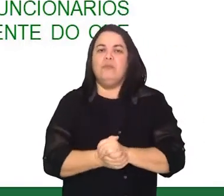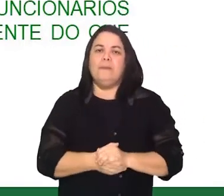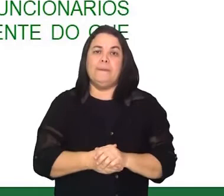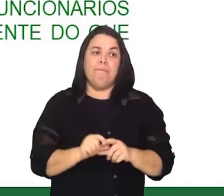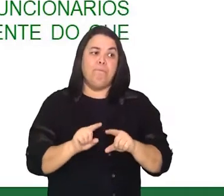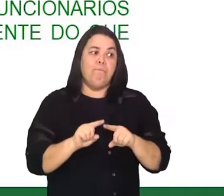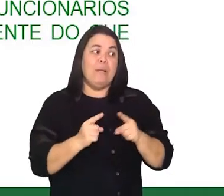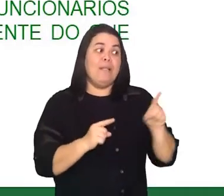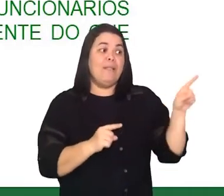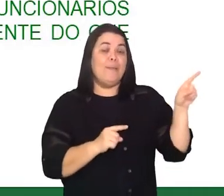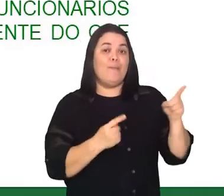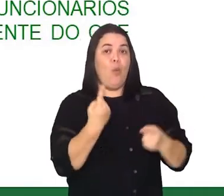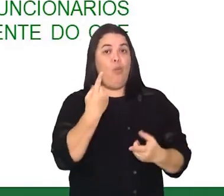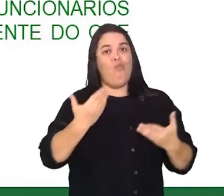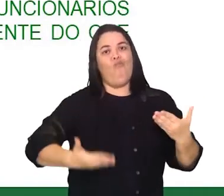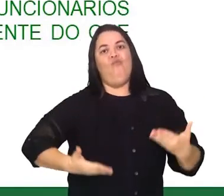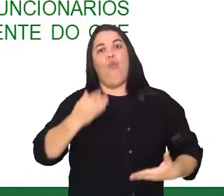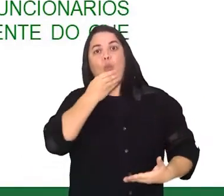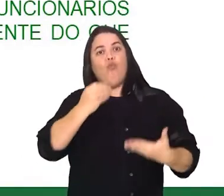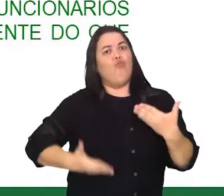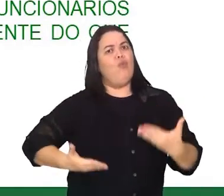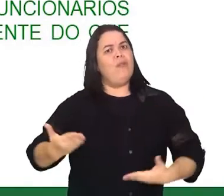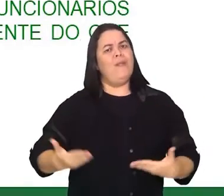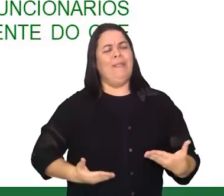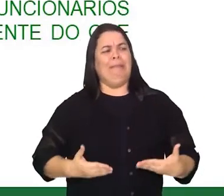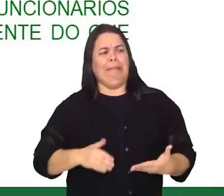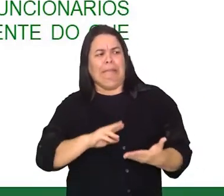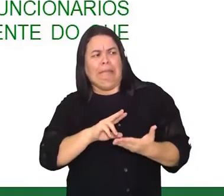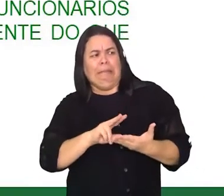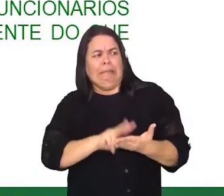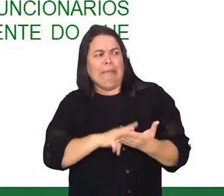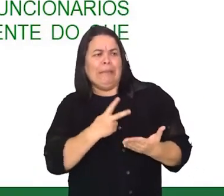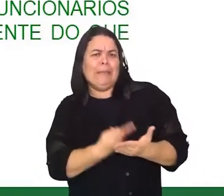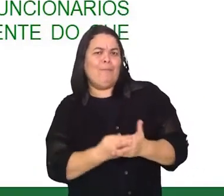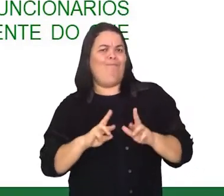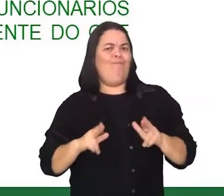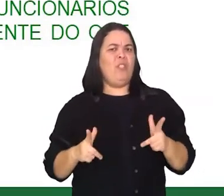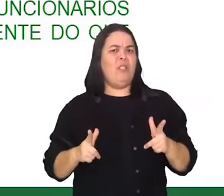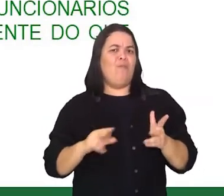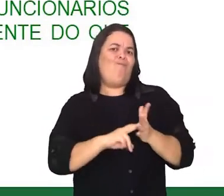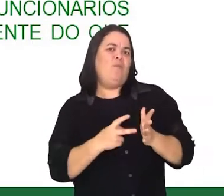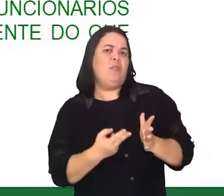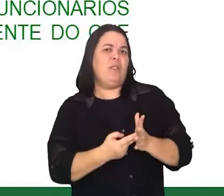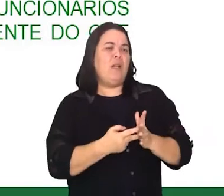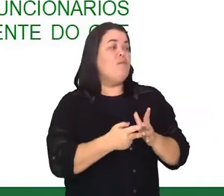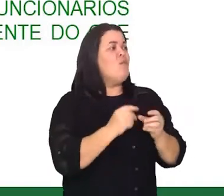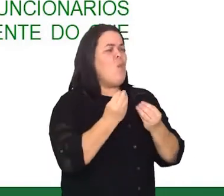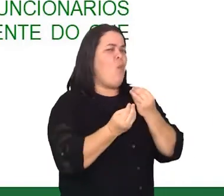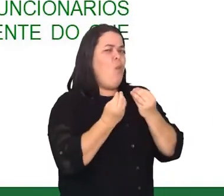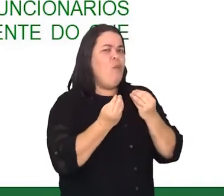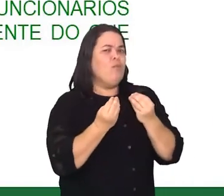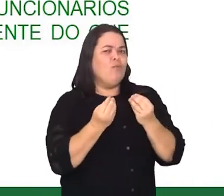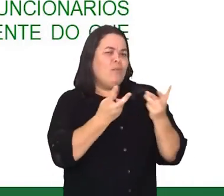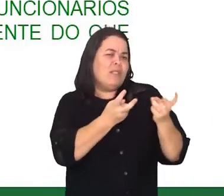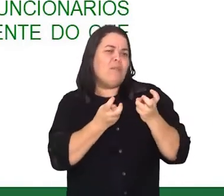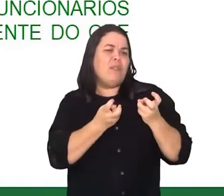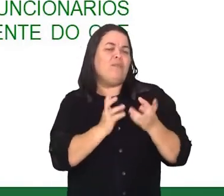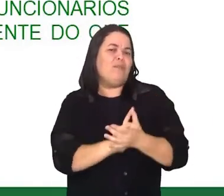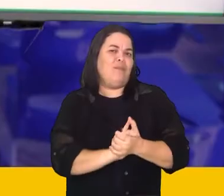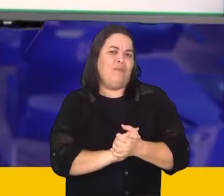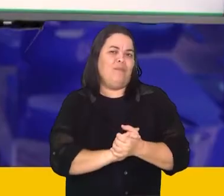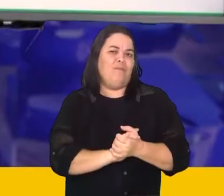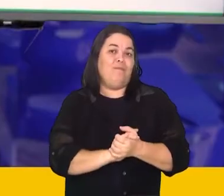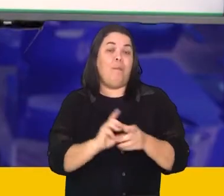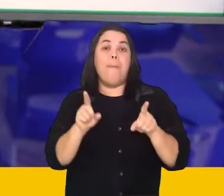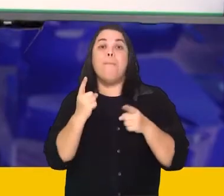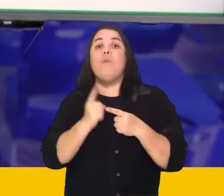funcionários interpretou o termo balanço diferente do que dizia o cartaz? Como é que nós podemos perceber isso?